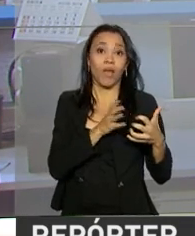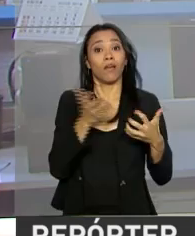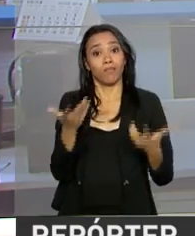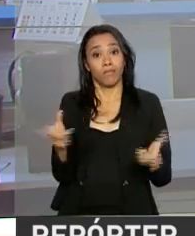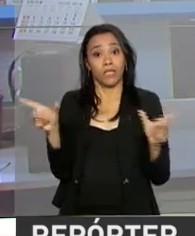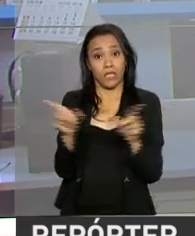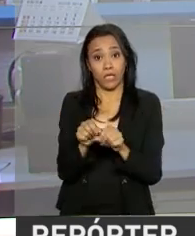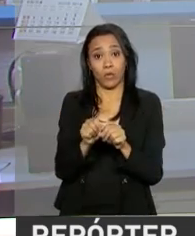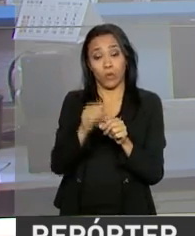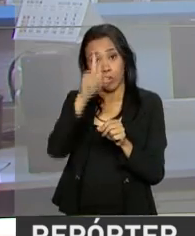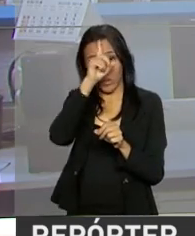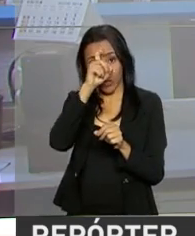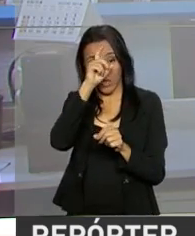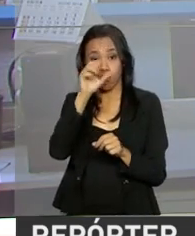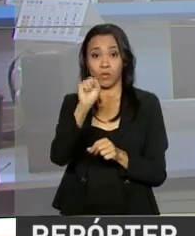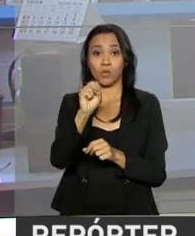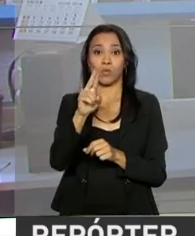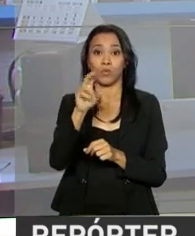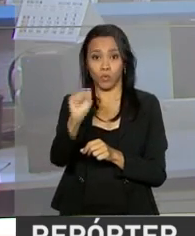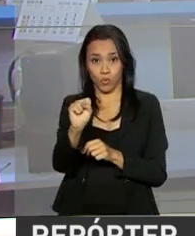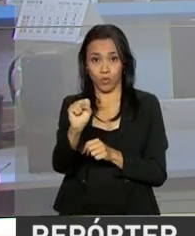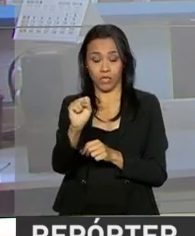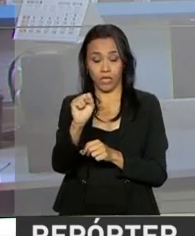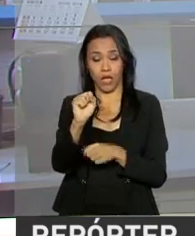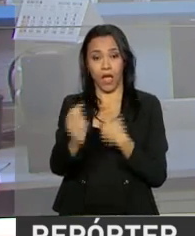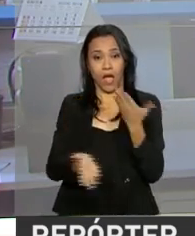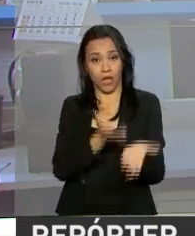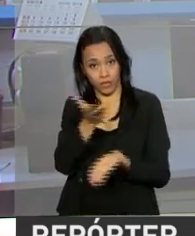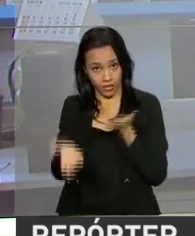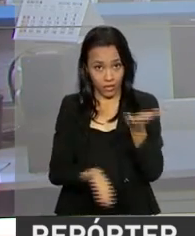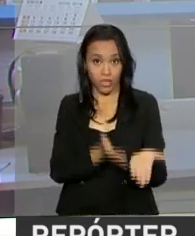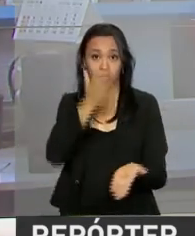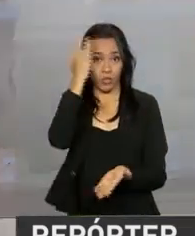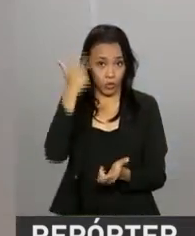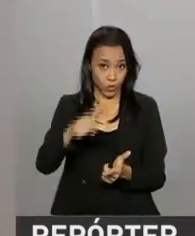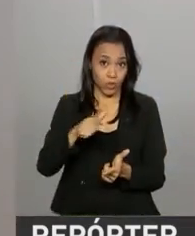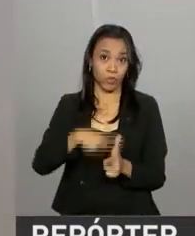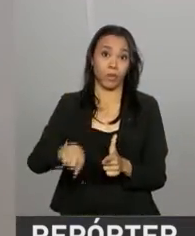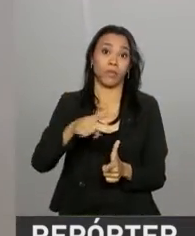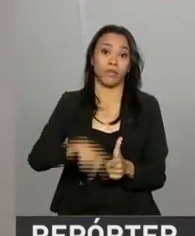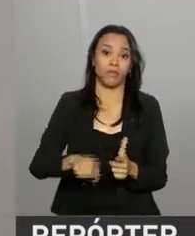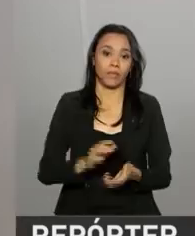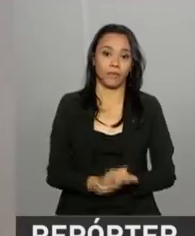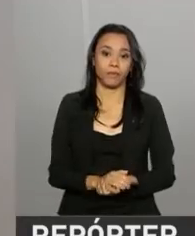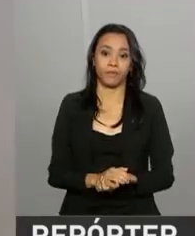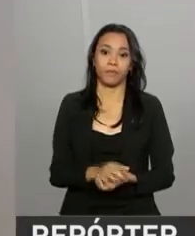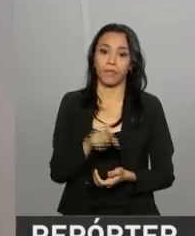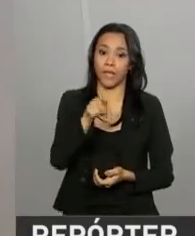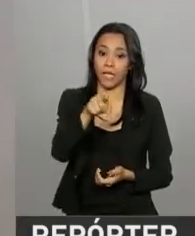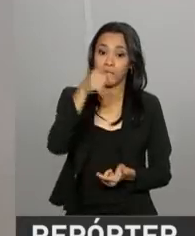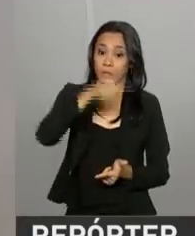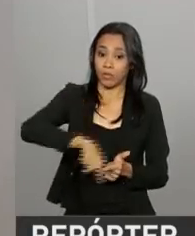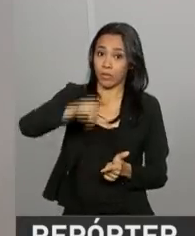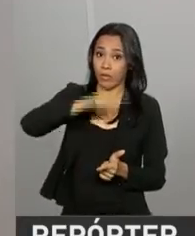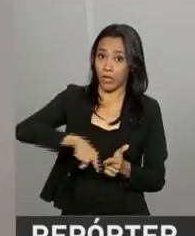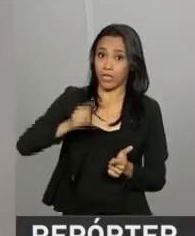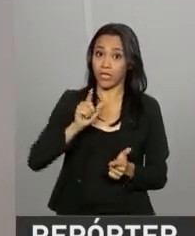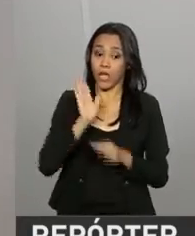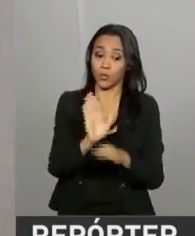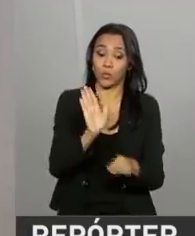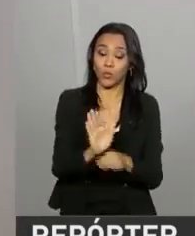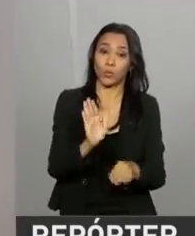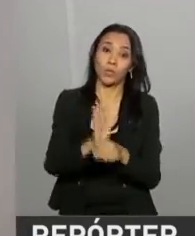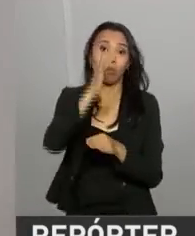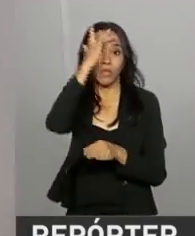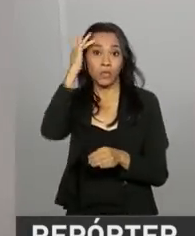saúde atende mais pacientes com esse problema esses são os primeiros socorros para alguém